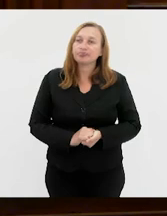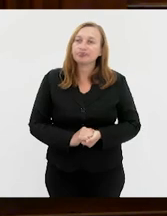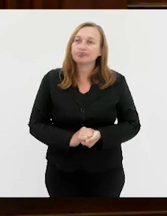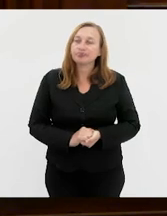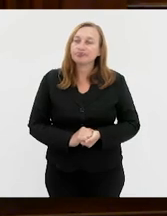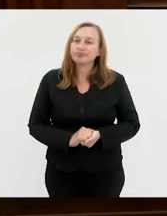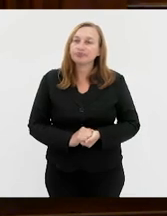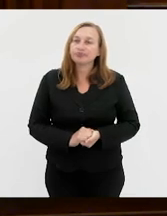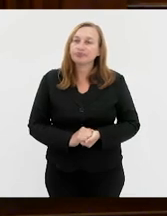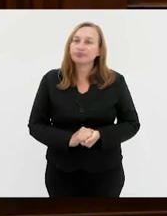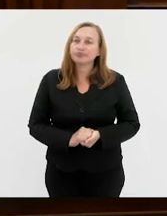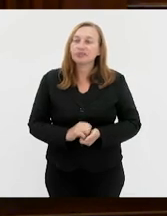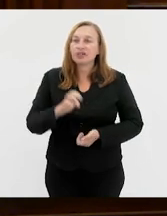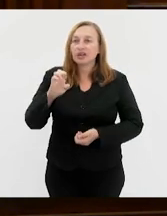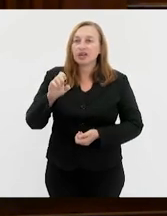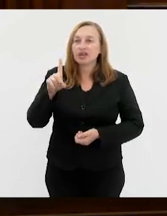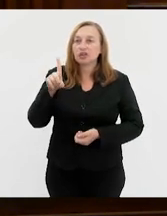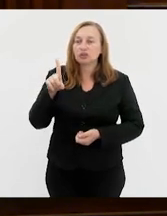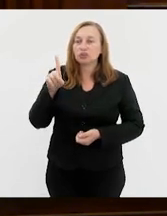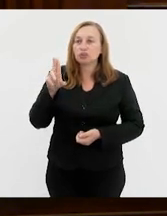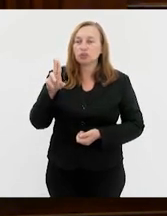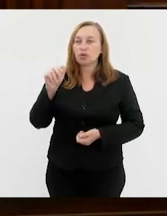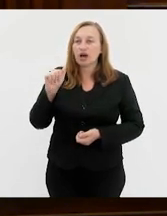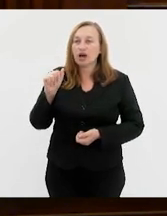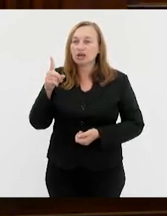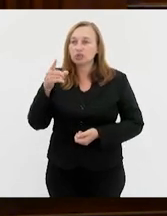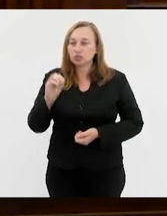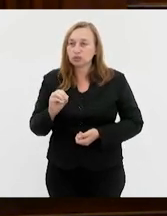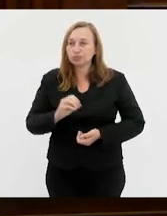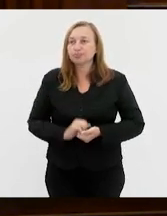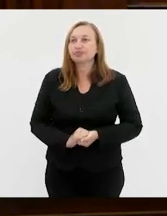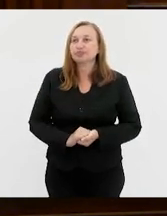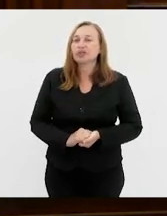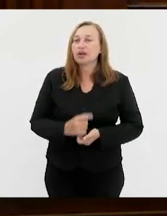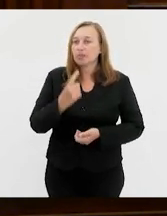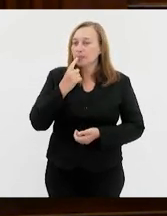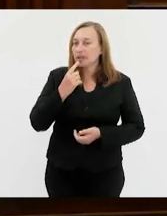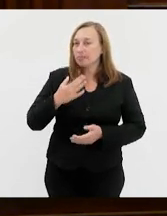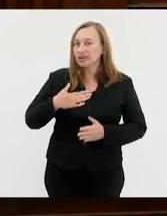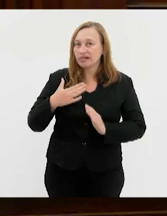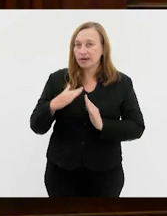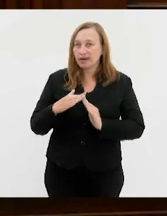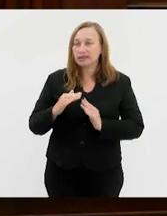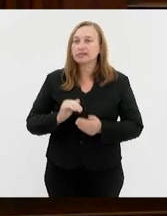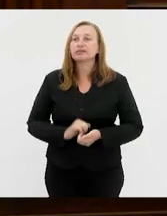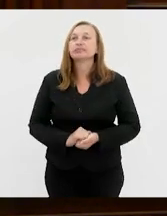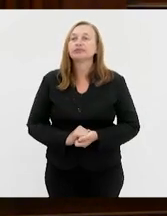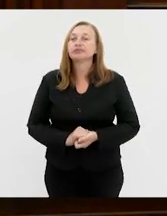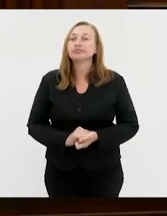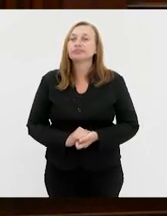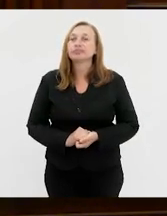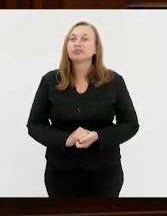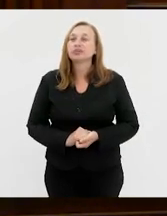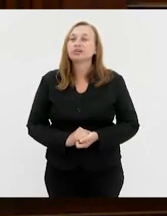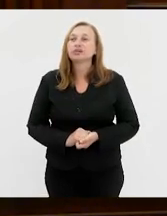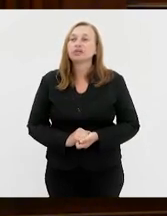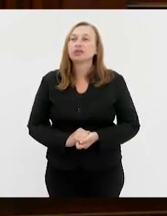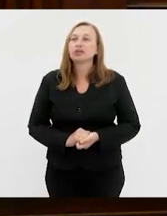É, o Eduardo da Rua Empírico, perto da minha casa lá, o